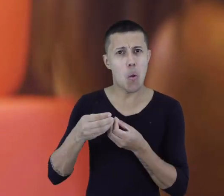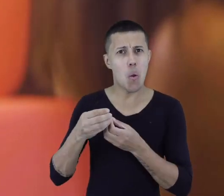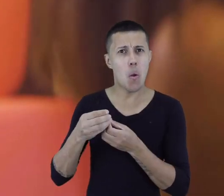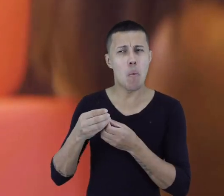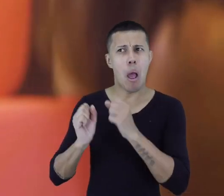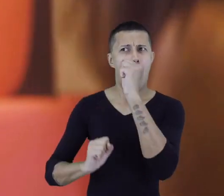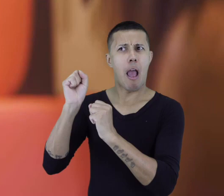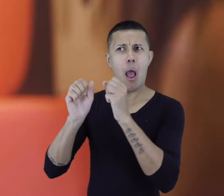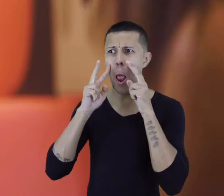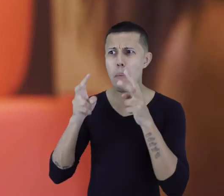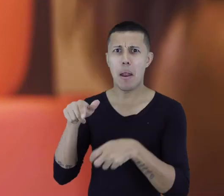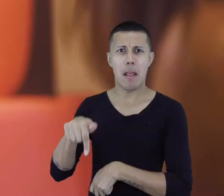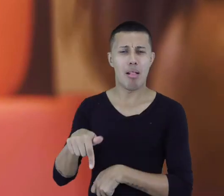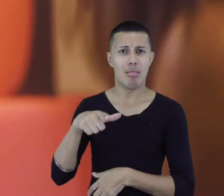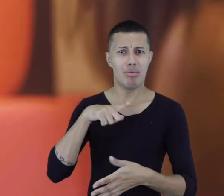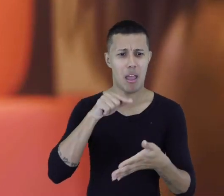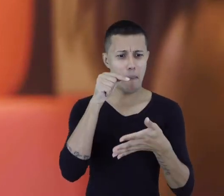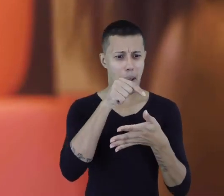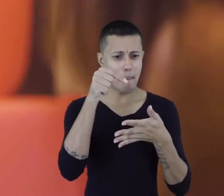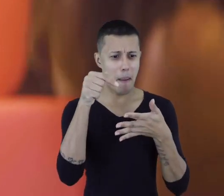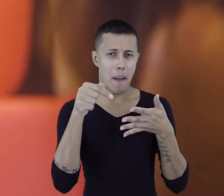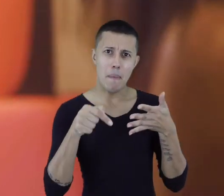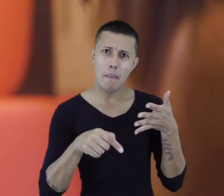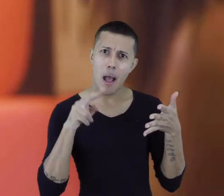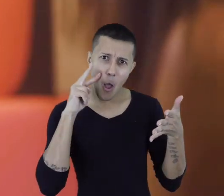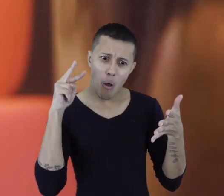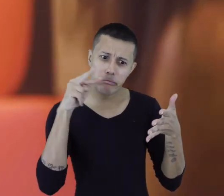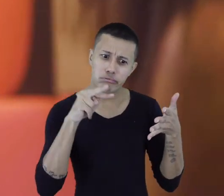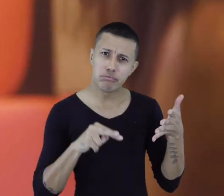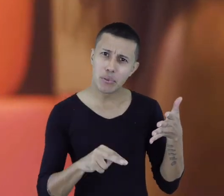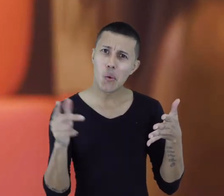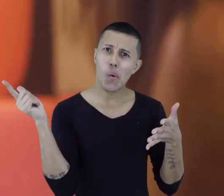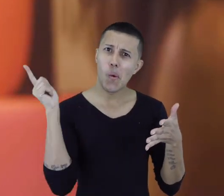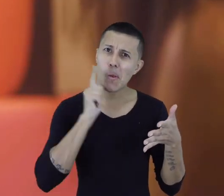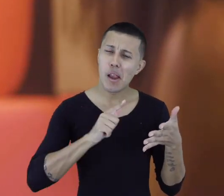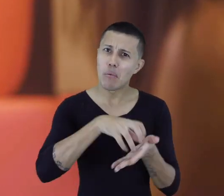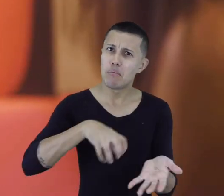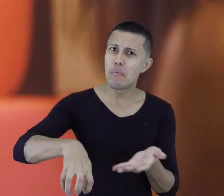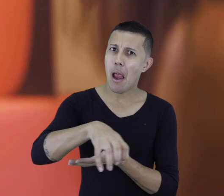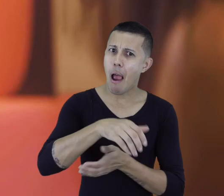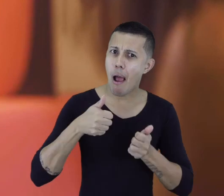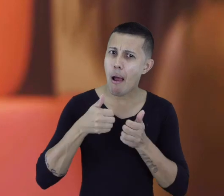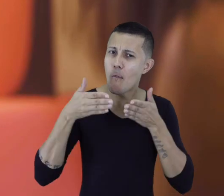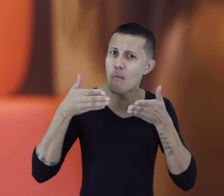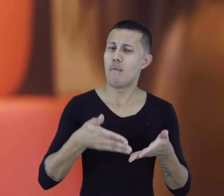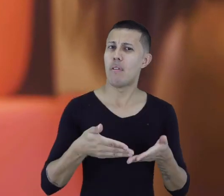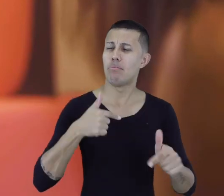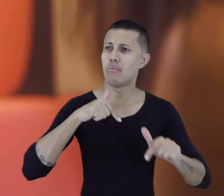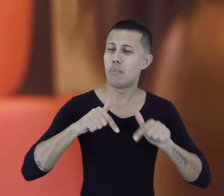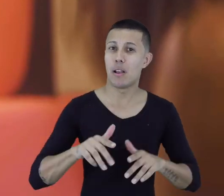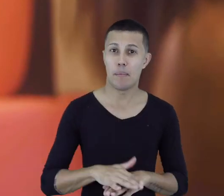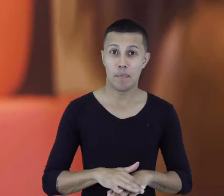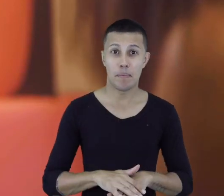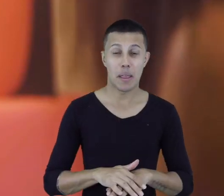não estava olhando para isso, sendo que tinha esses pilares, assim, né? Que dá sinal que é um bom mercado. E o que a gente